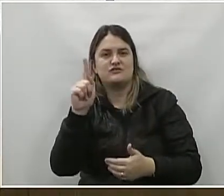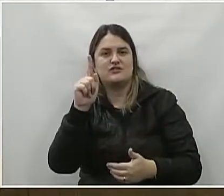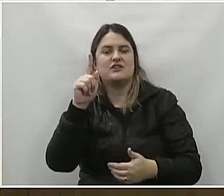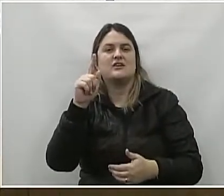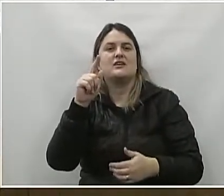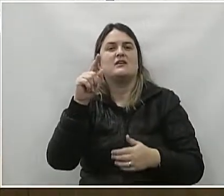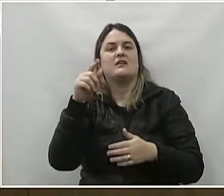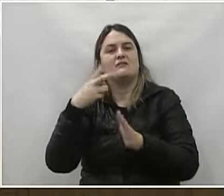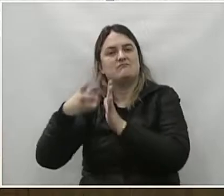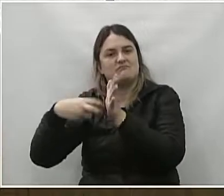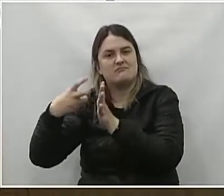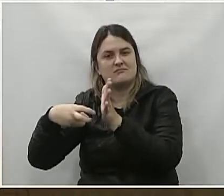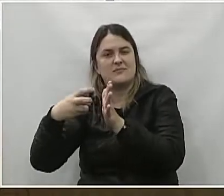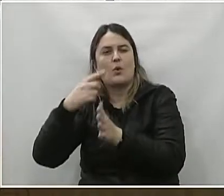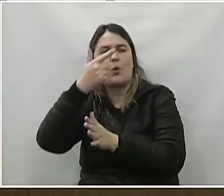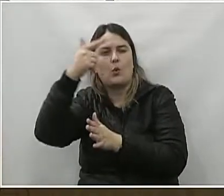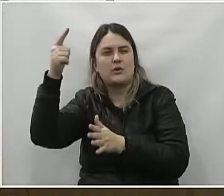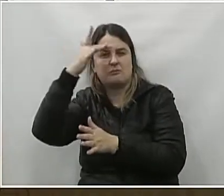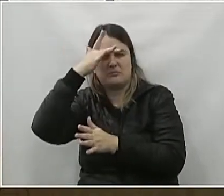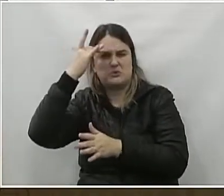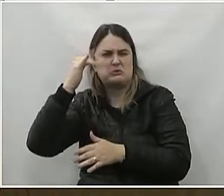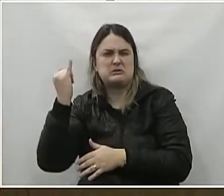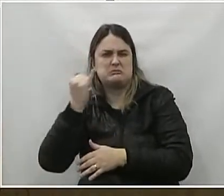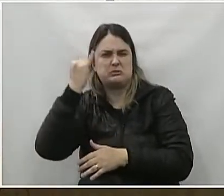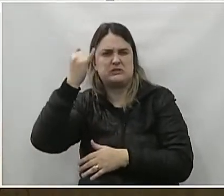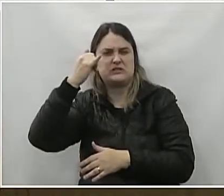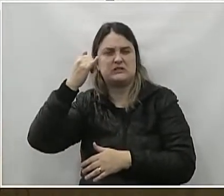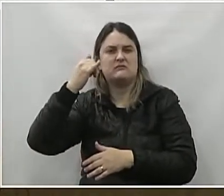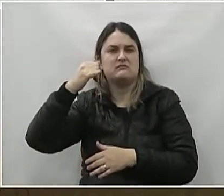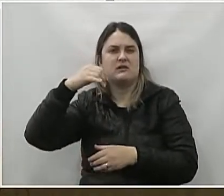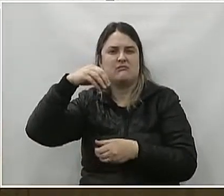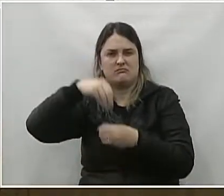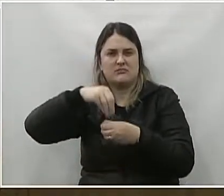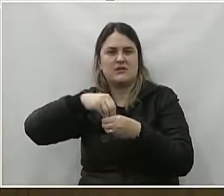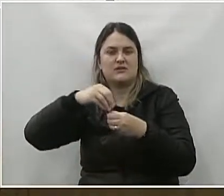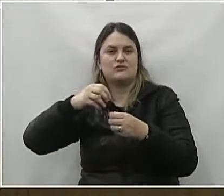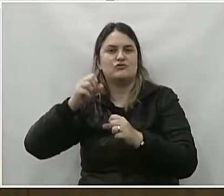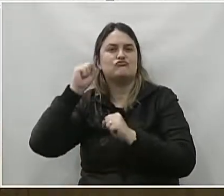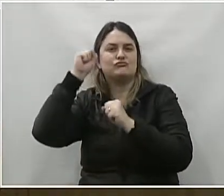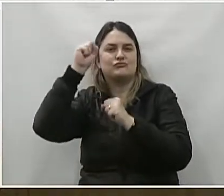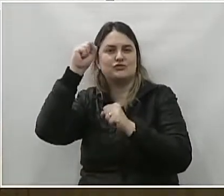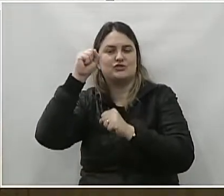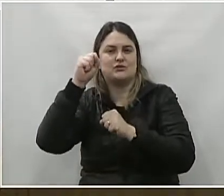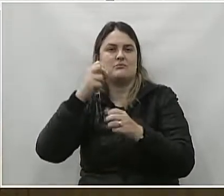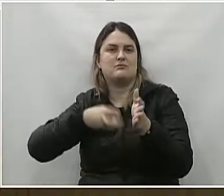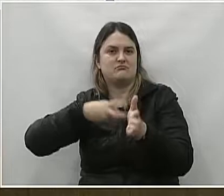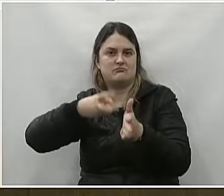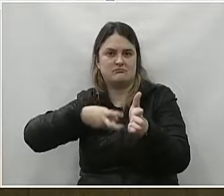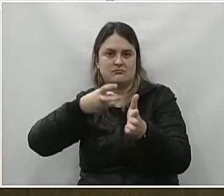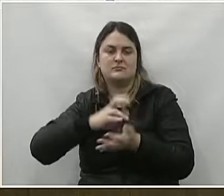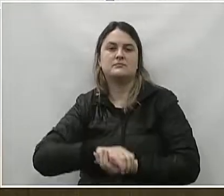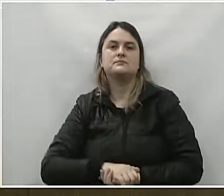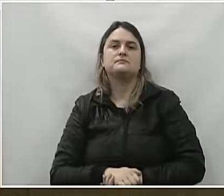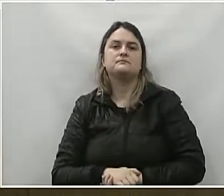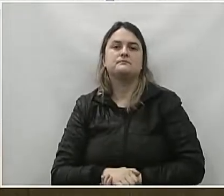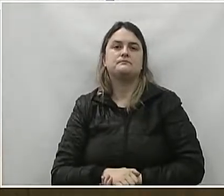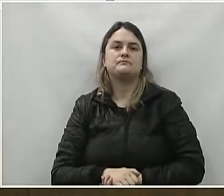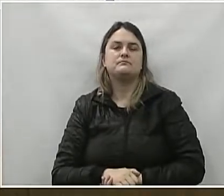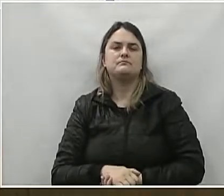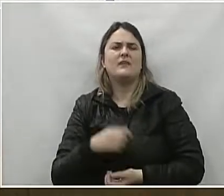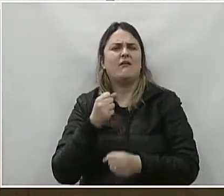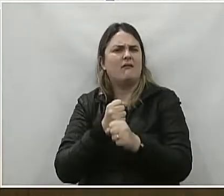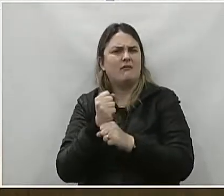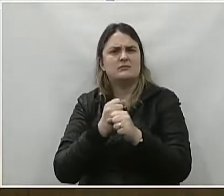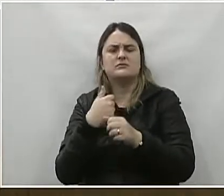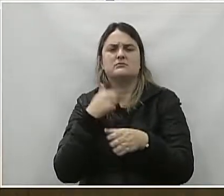Gelling, com o Edinho, o Mica, o seu Chips, até o próprio preparador físico, o Márcio, né? Então, por